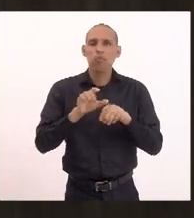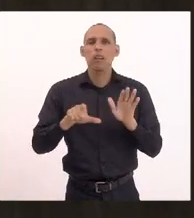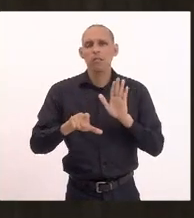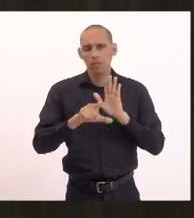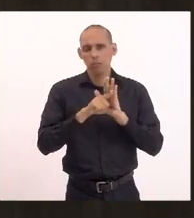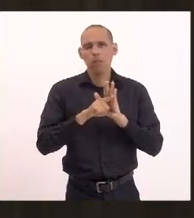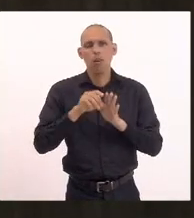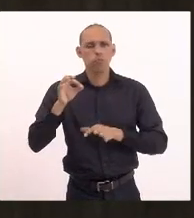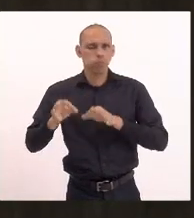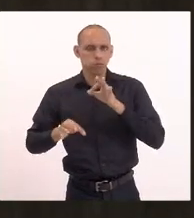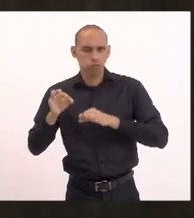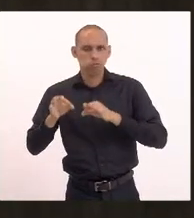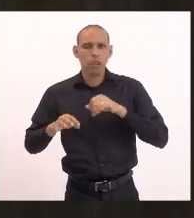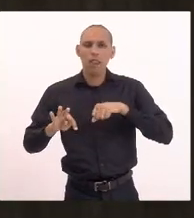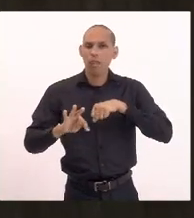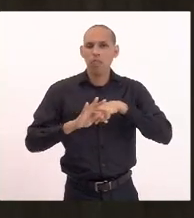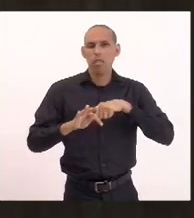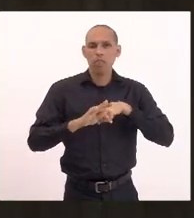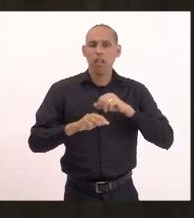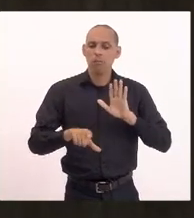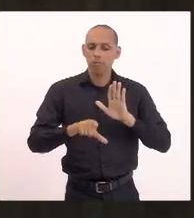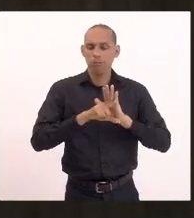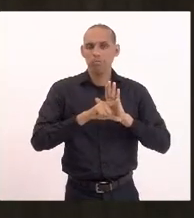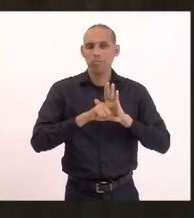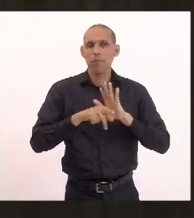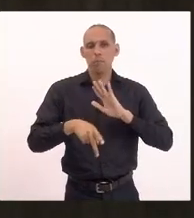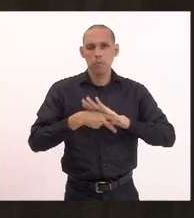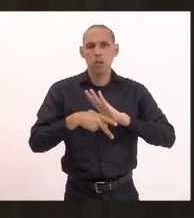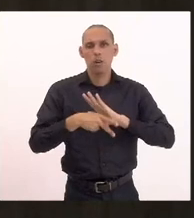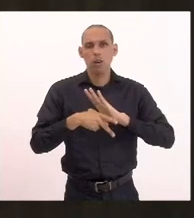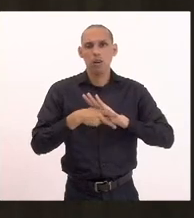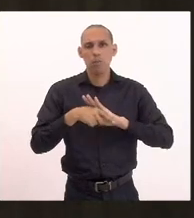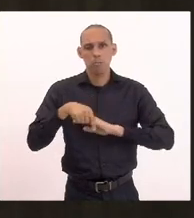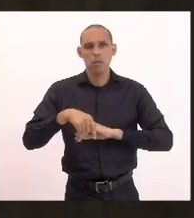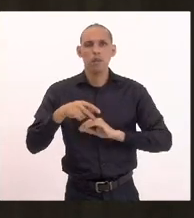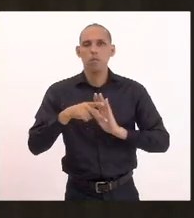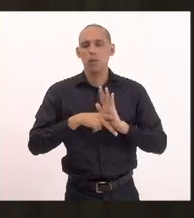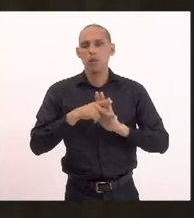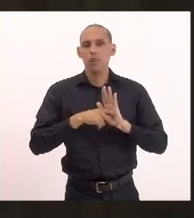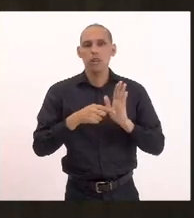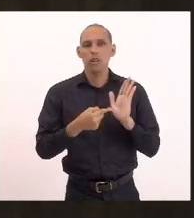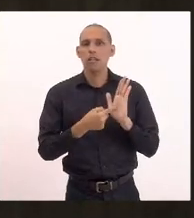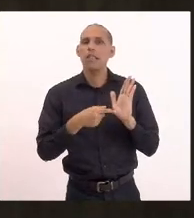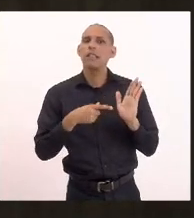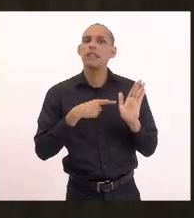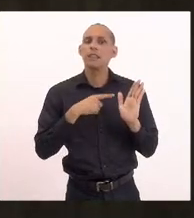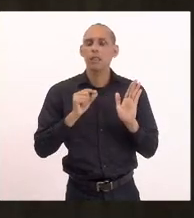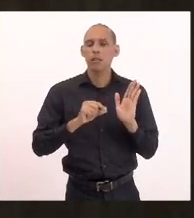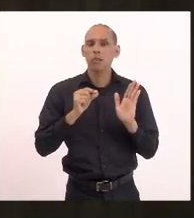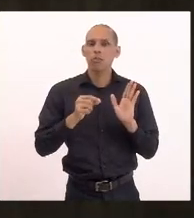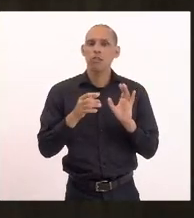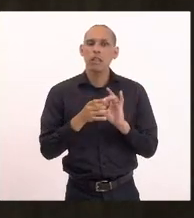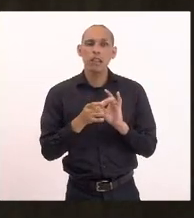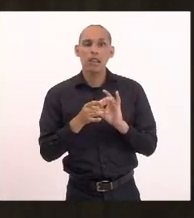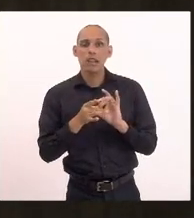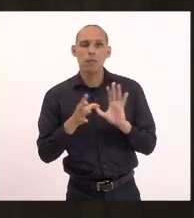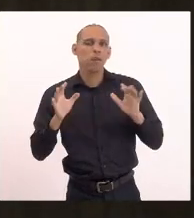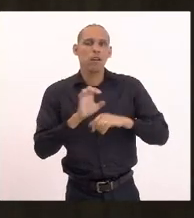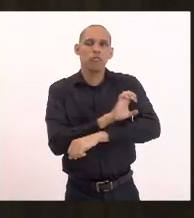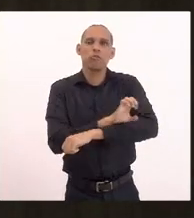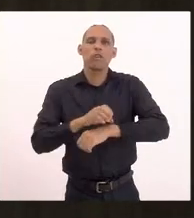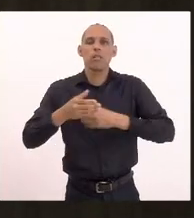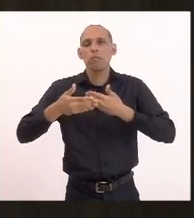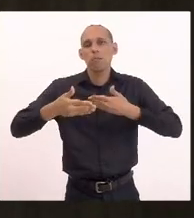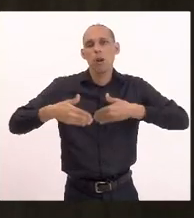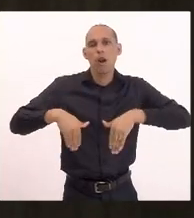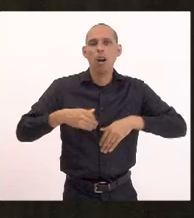judicialidade e técnica legislativa desse projeto. O presente projeto de lei tem por objetivo dispensar do estágio probatório servidores